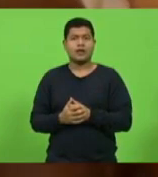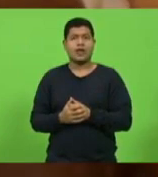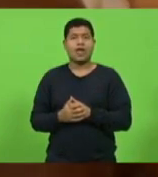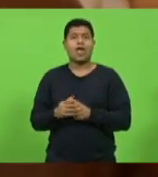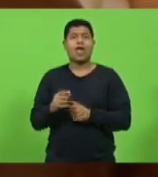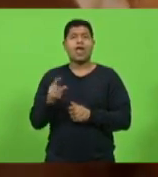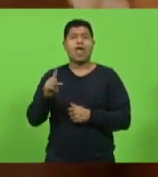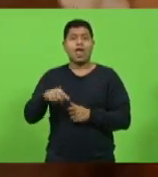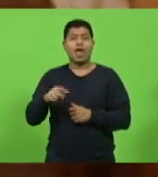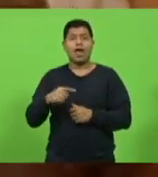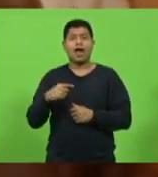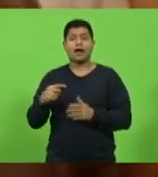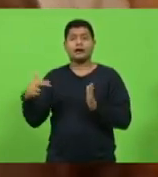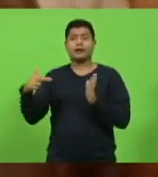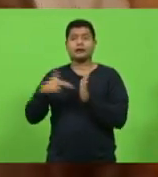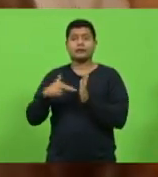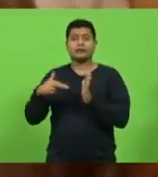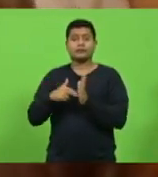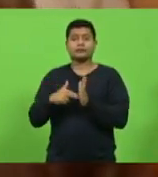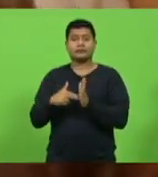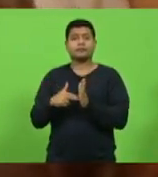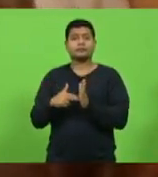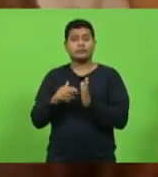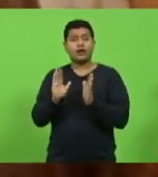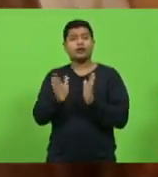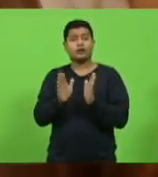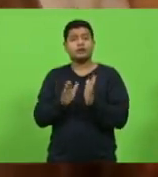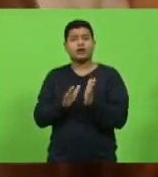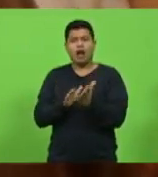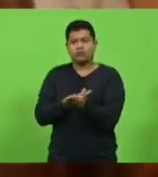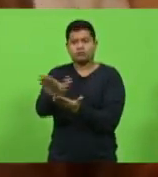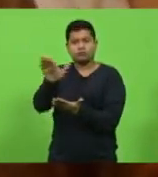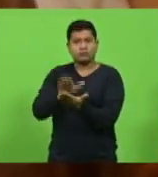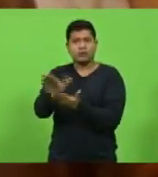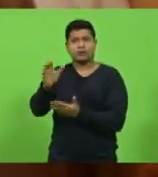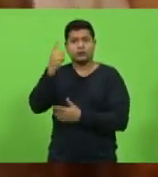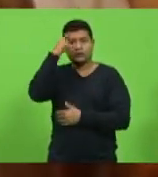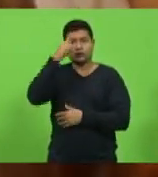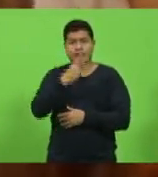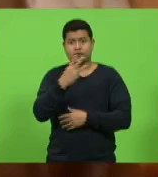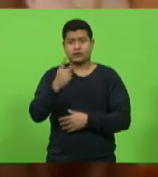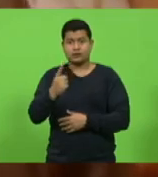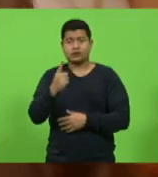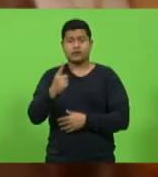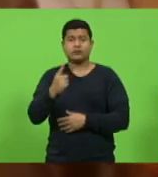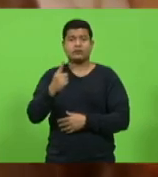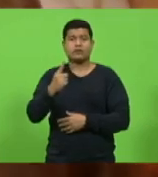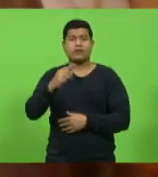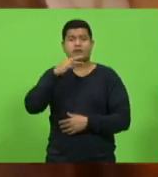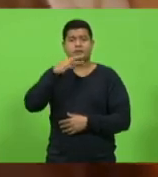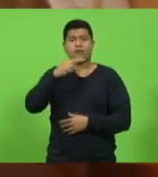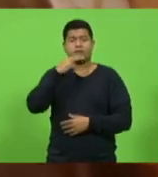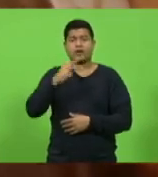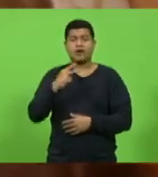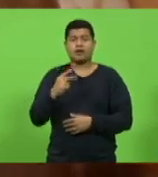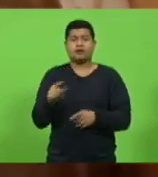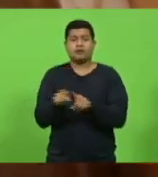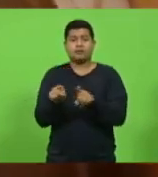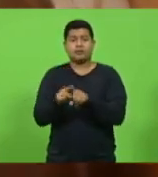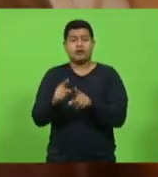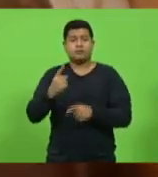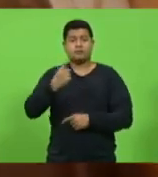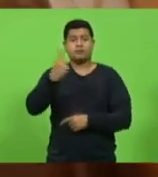é que as notas de empenho já haviam sido emitidas no dia 31 de março e no dia 1º de abril. E, pasmem,